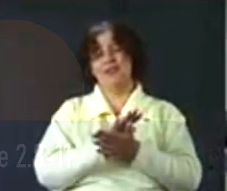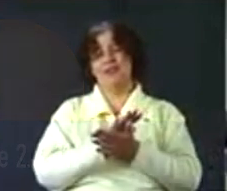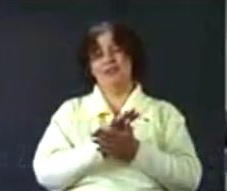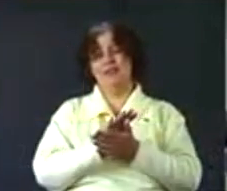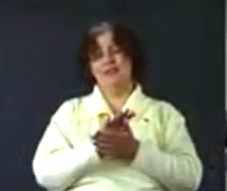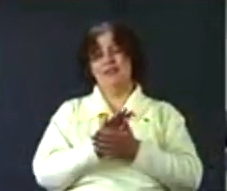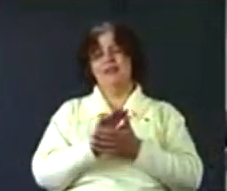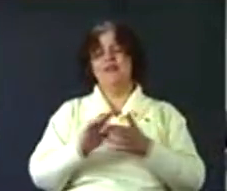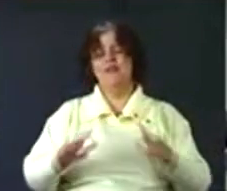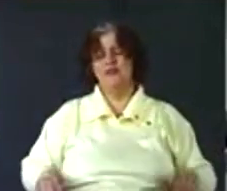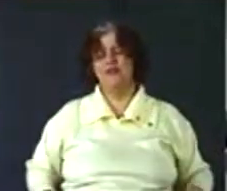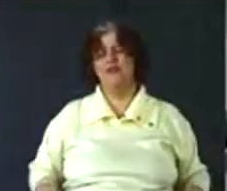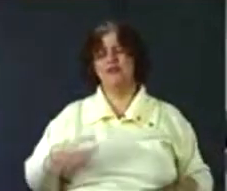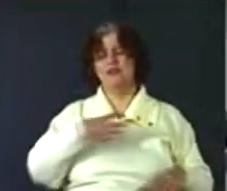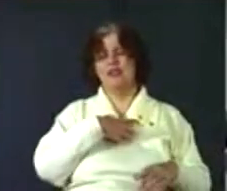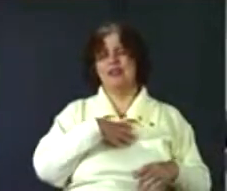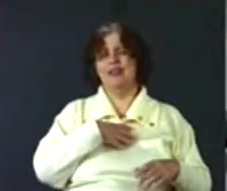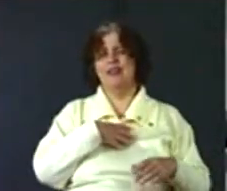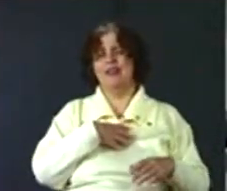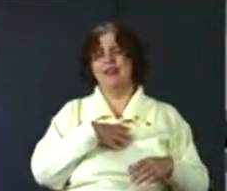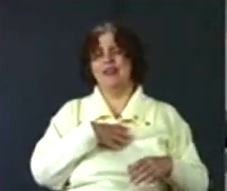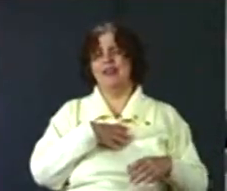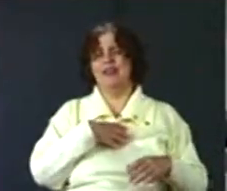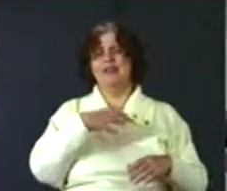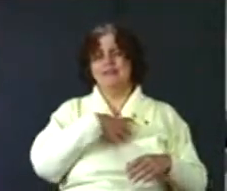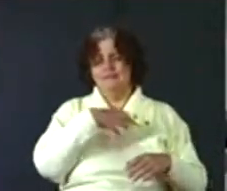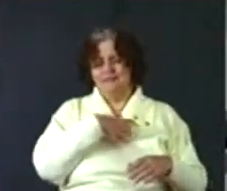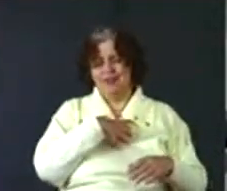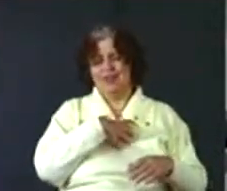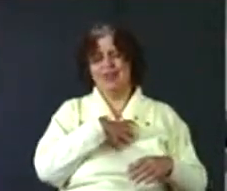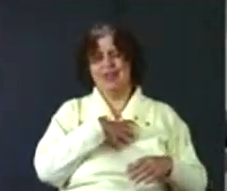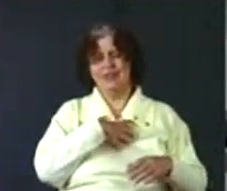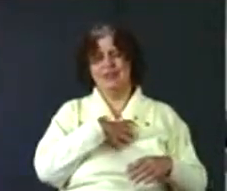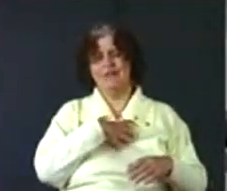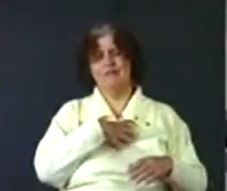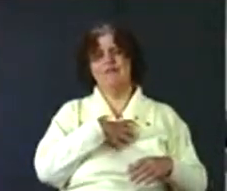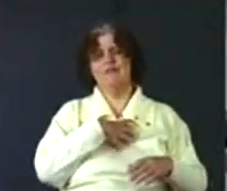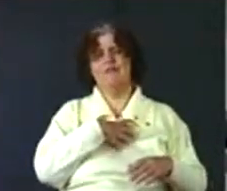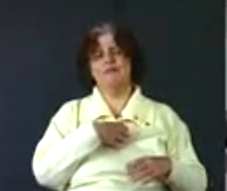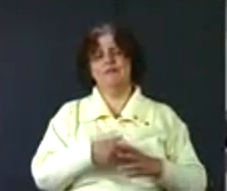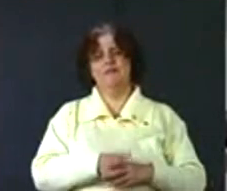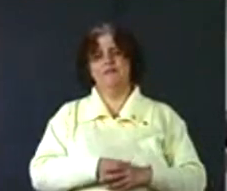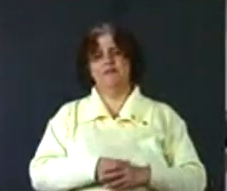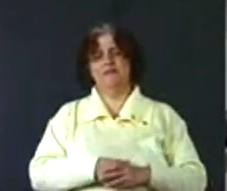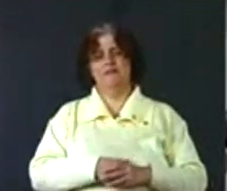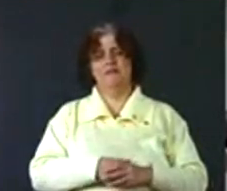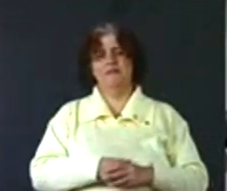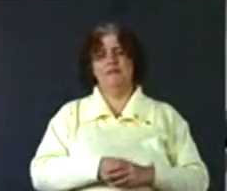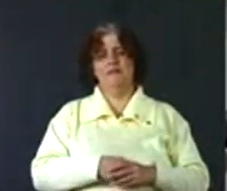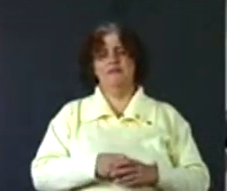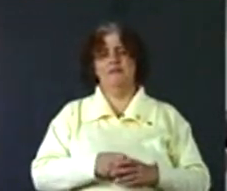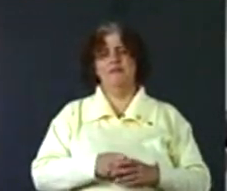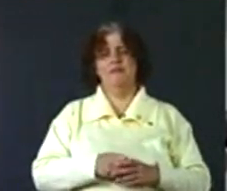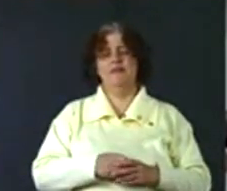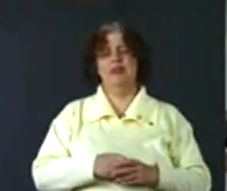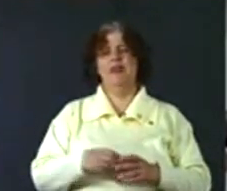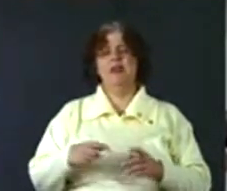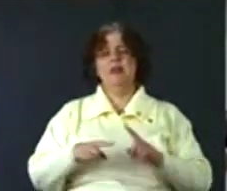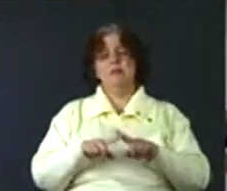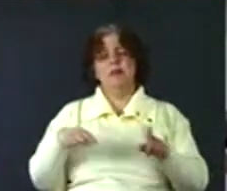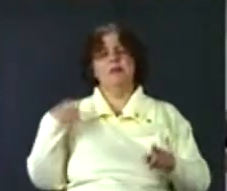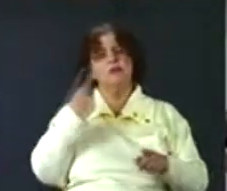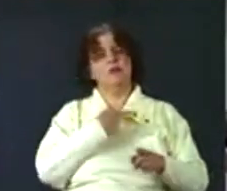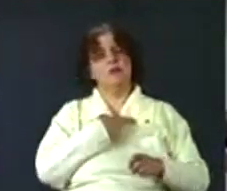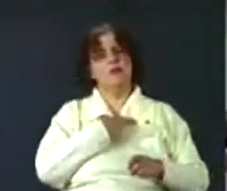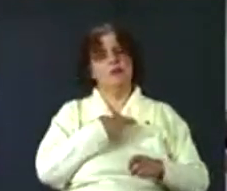prisão alguns dentre vós. Algo aqui que nós precisamos fazer uma ressalva. Nós não podemos